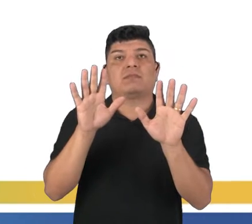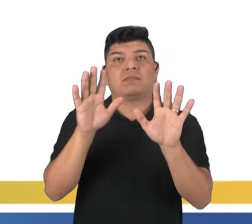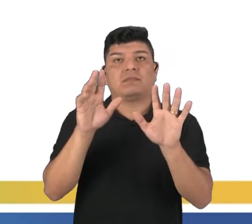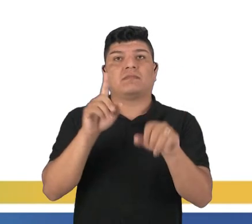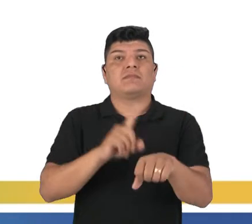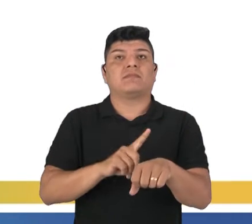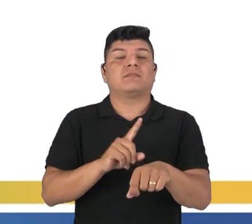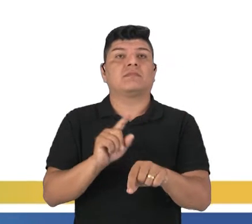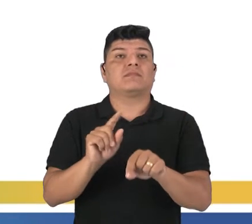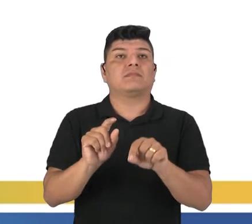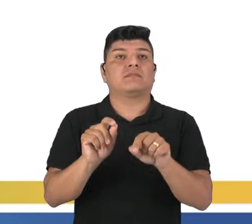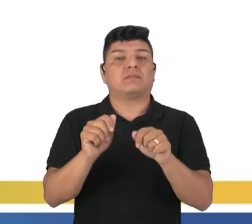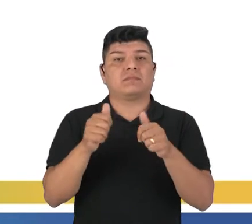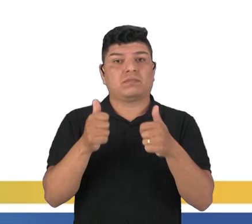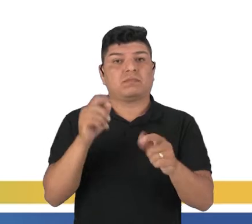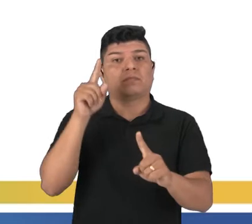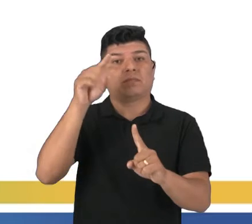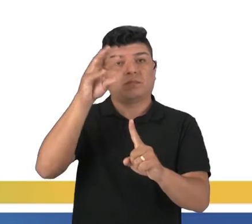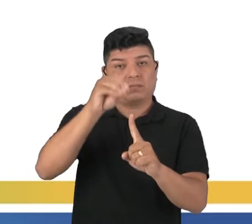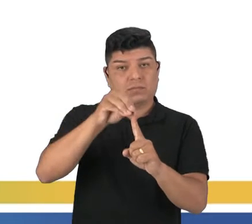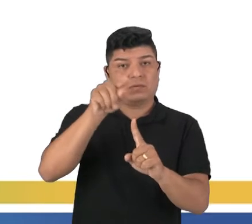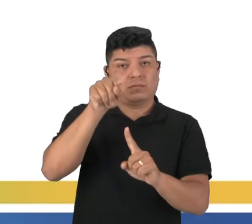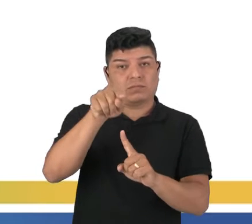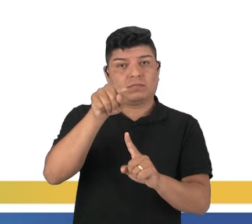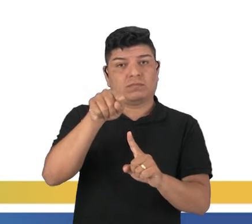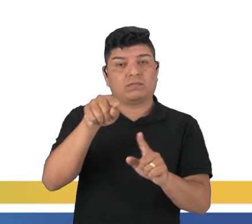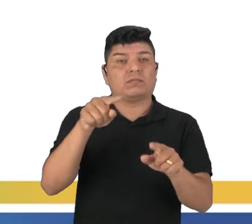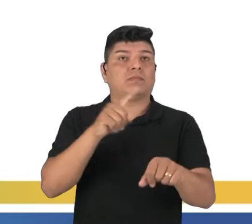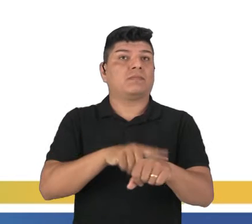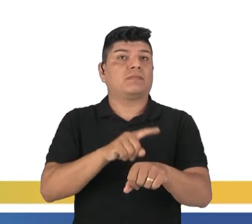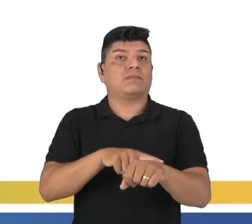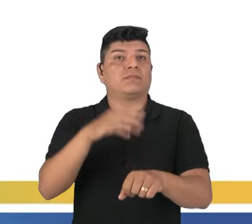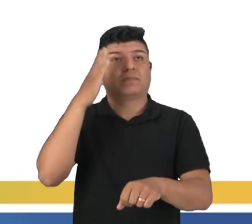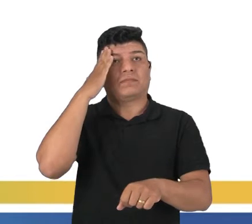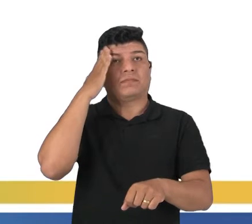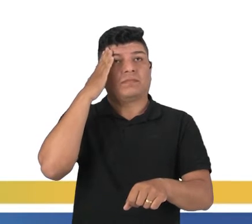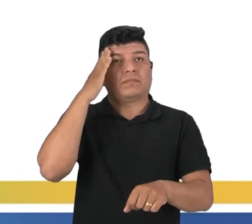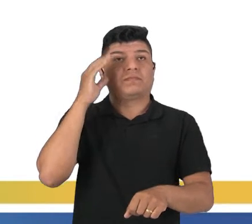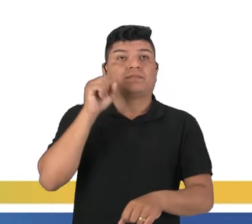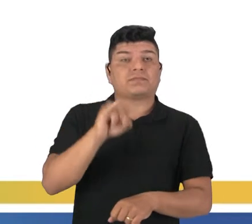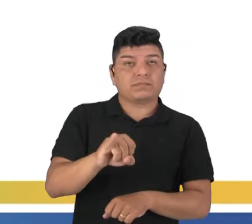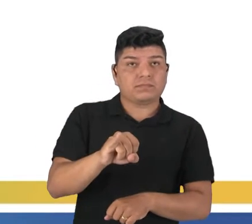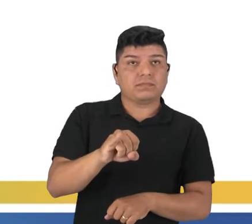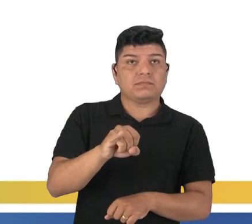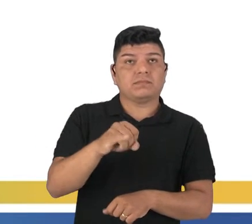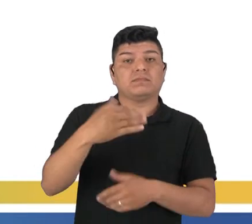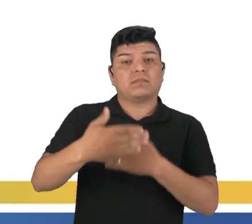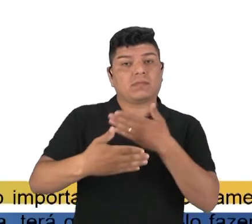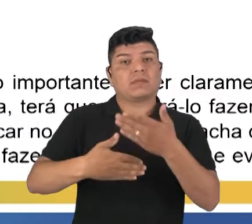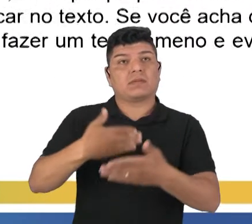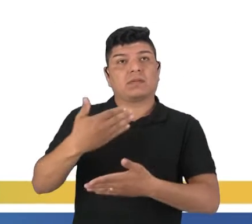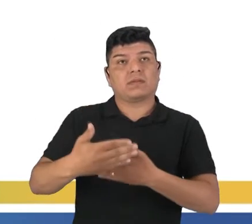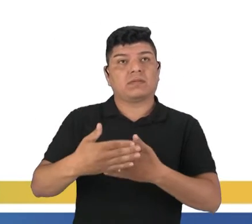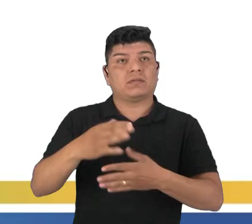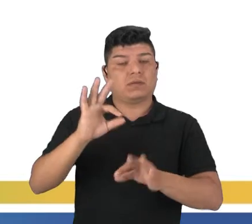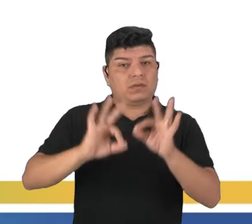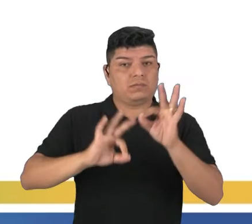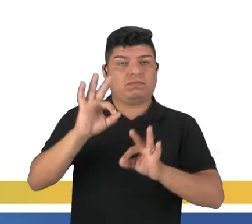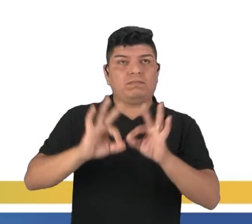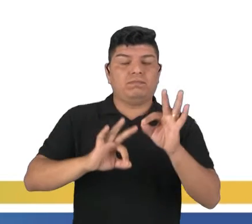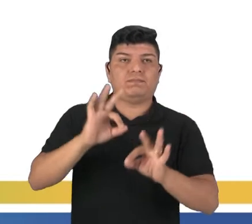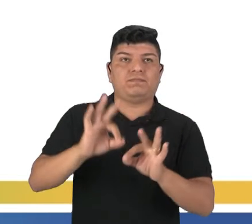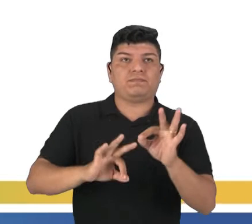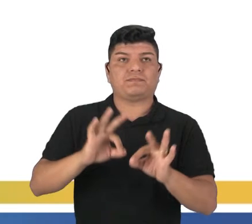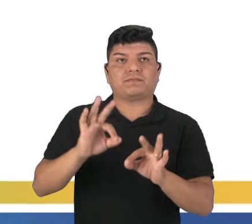e ali bem objetivo para você, chegou o momento de saber se passo a passo aí nessa construção. Vamos